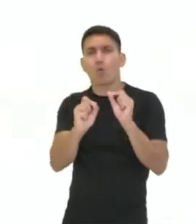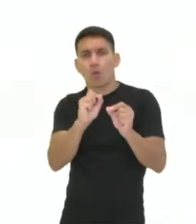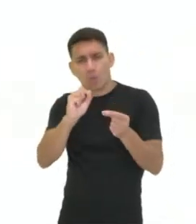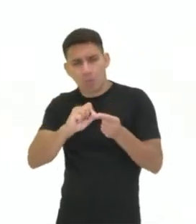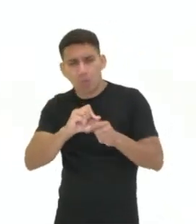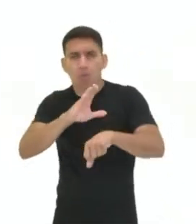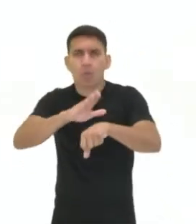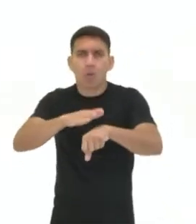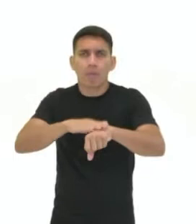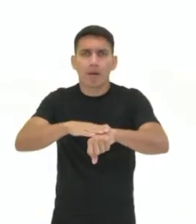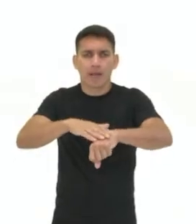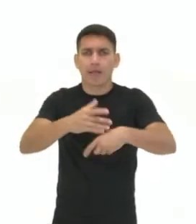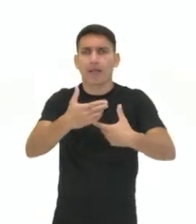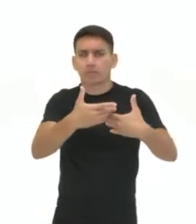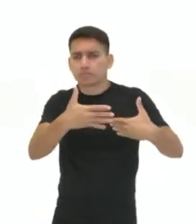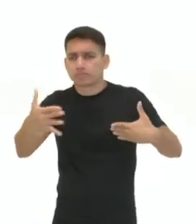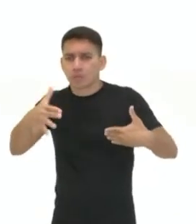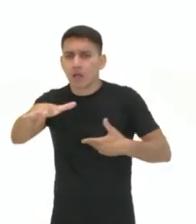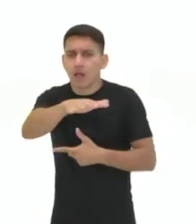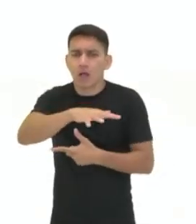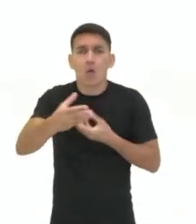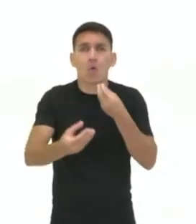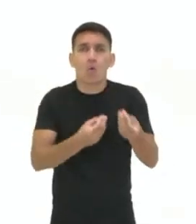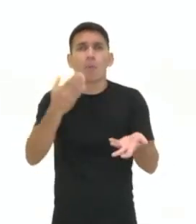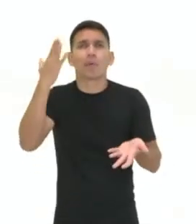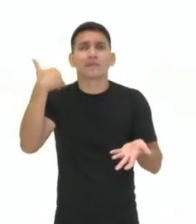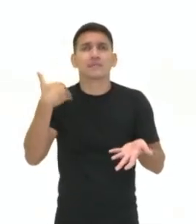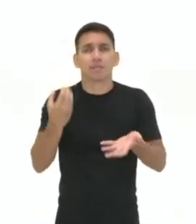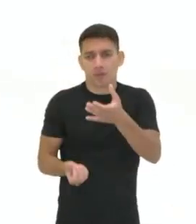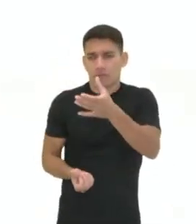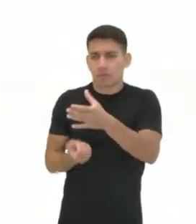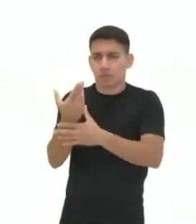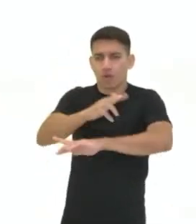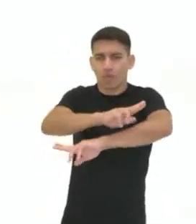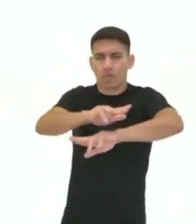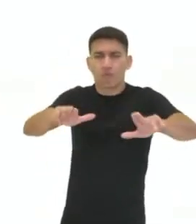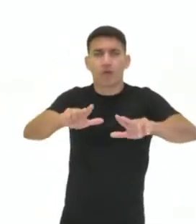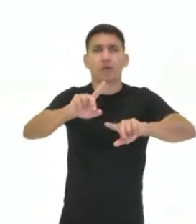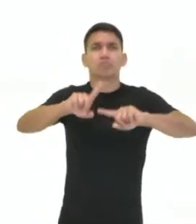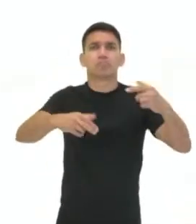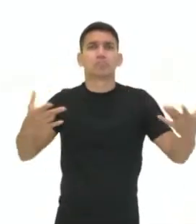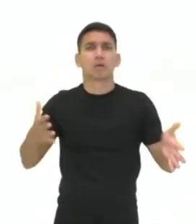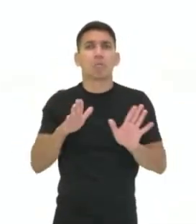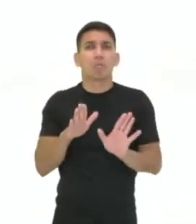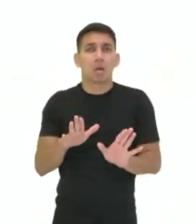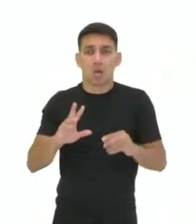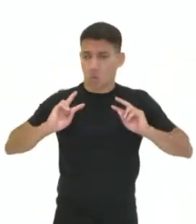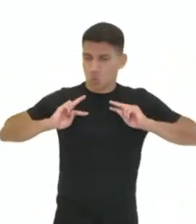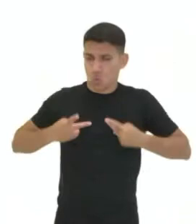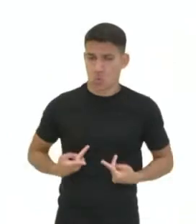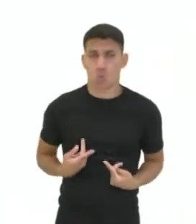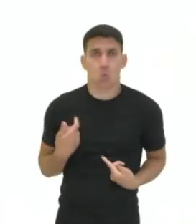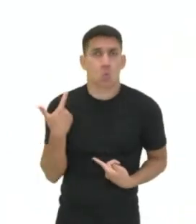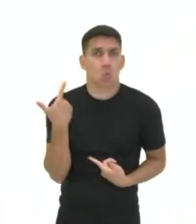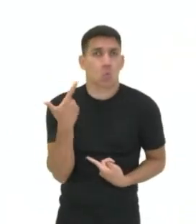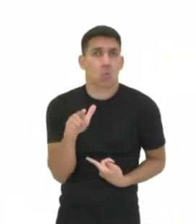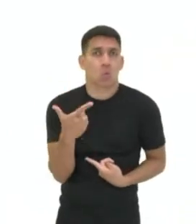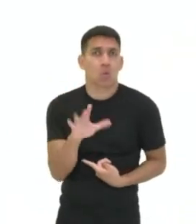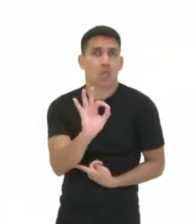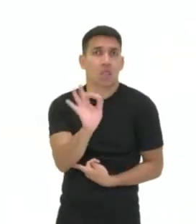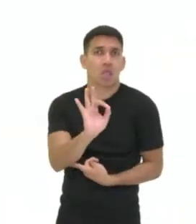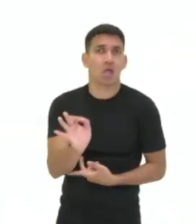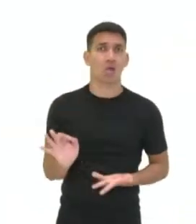do espaço? De que forma nós sabemos a origem das coisas se nenhum ser humano estava